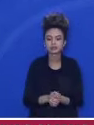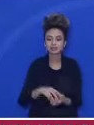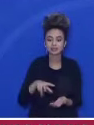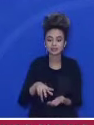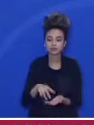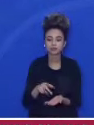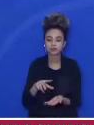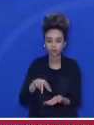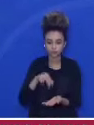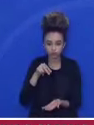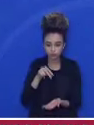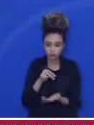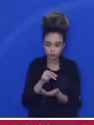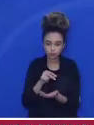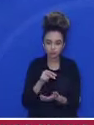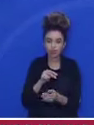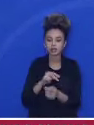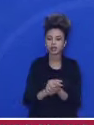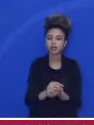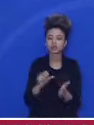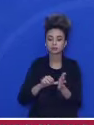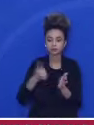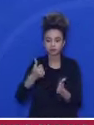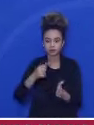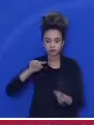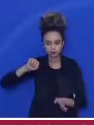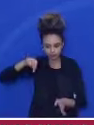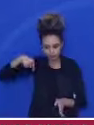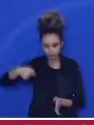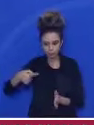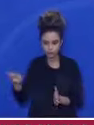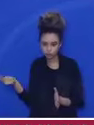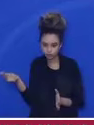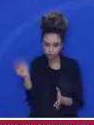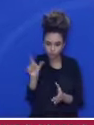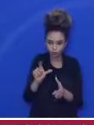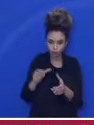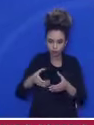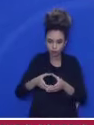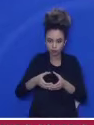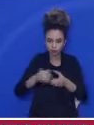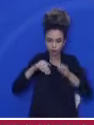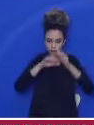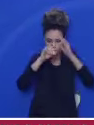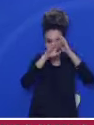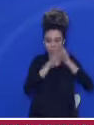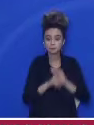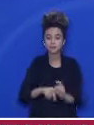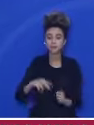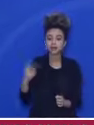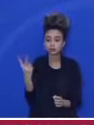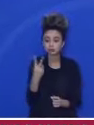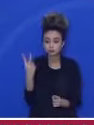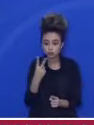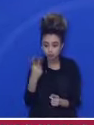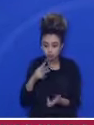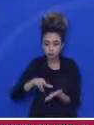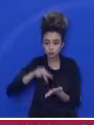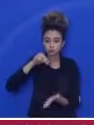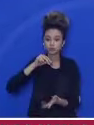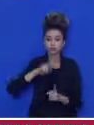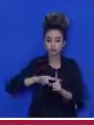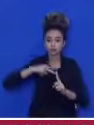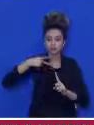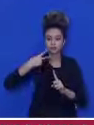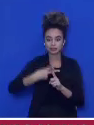Será realizado o primeiro sorteio. Após a sua finalização, o globo será reabastecido para a realização do segundo sorteio da Dupla